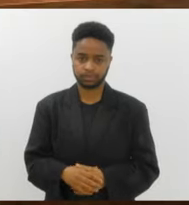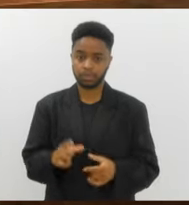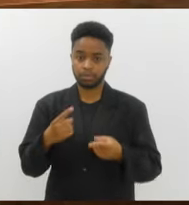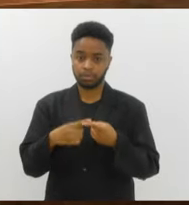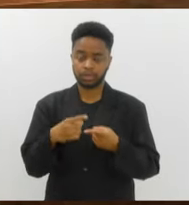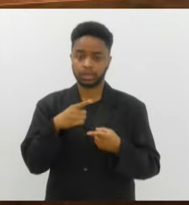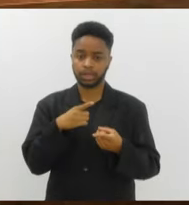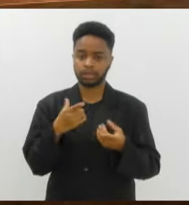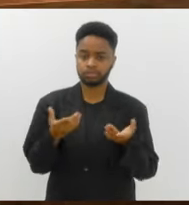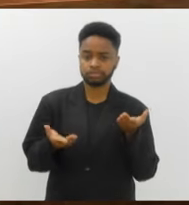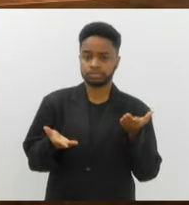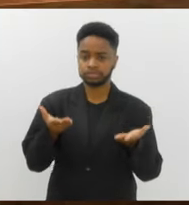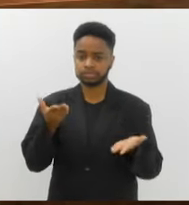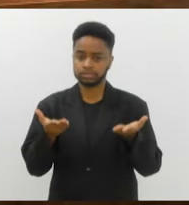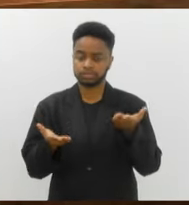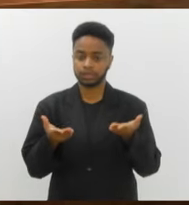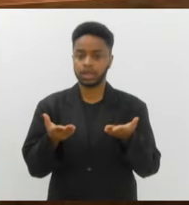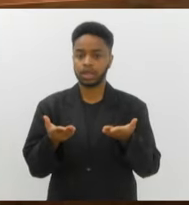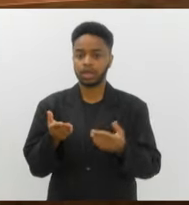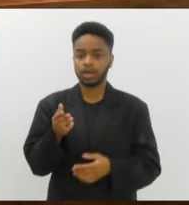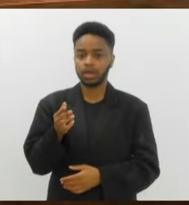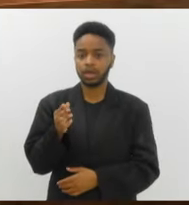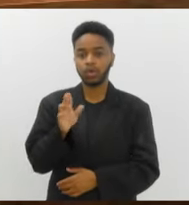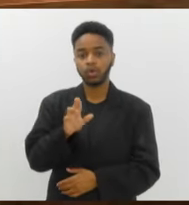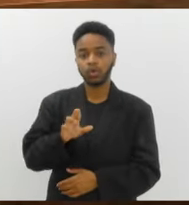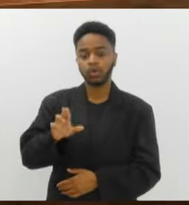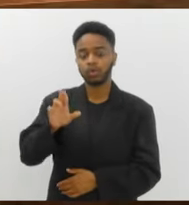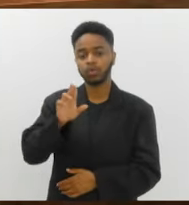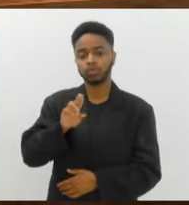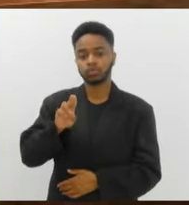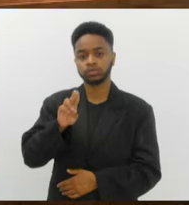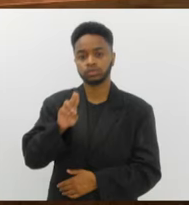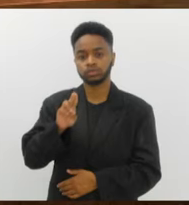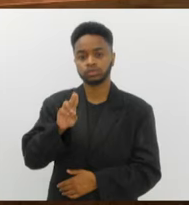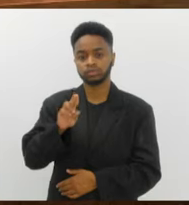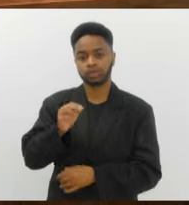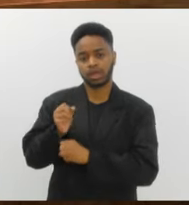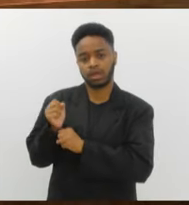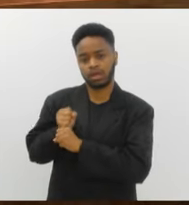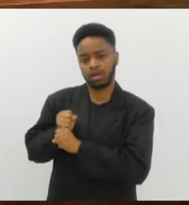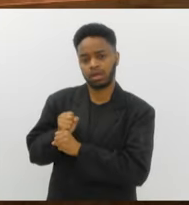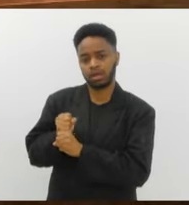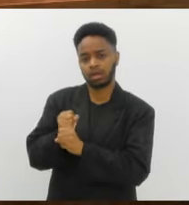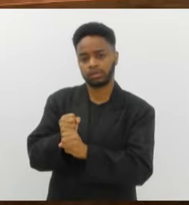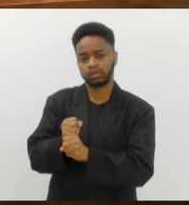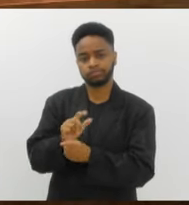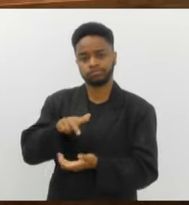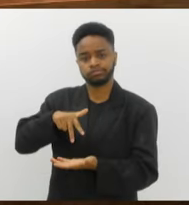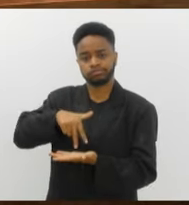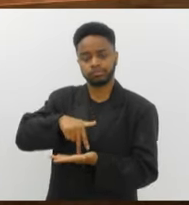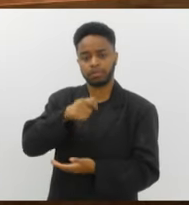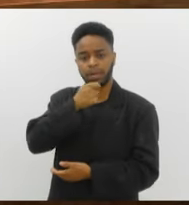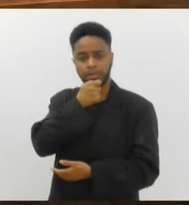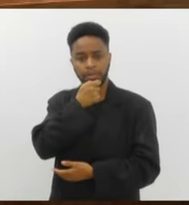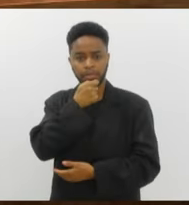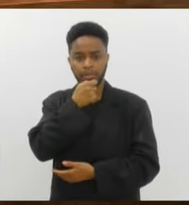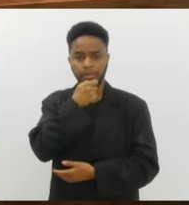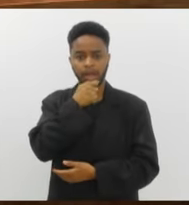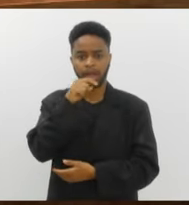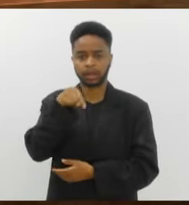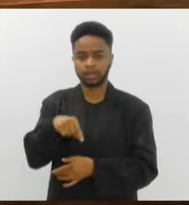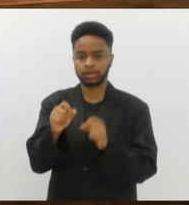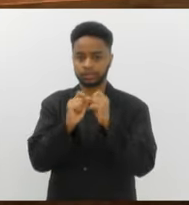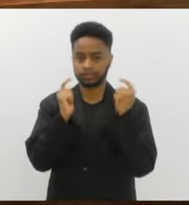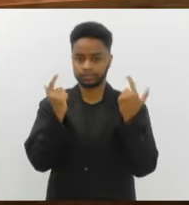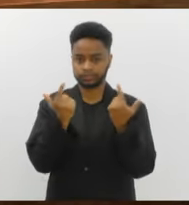duas medidas. Usaram, durante bons longos anos, os microfones dessa honrosa